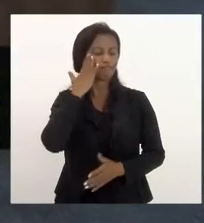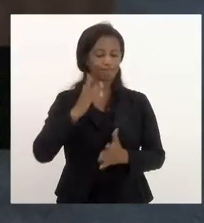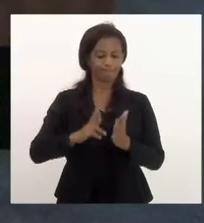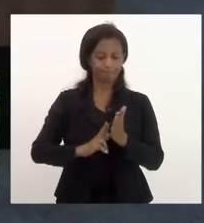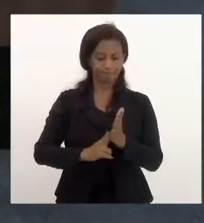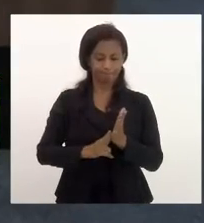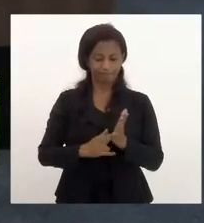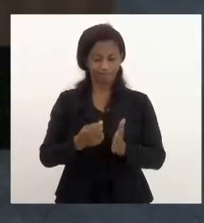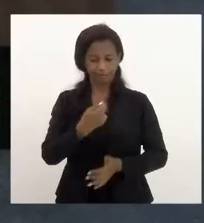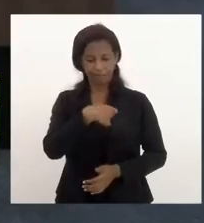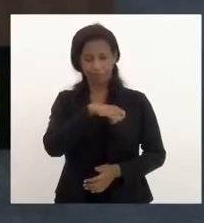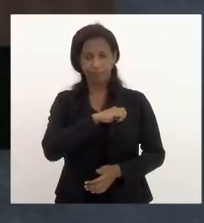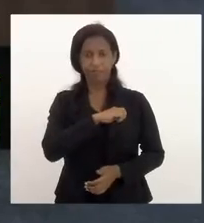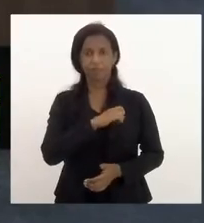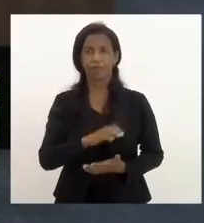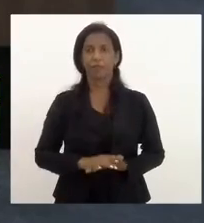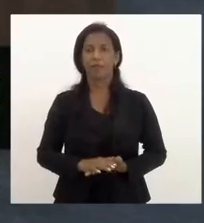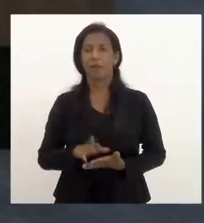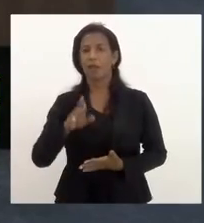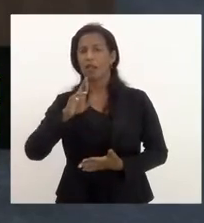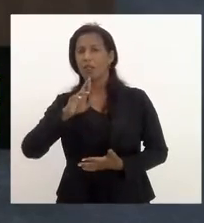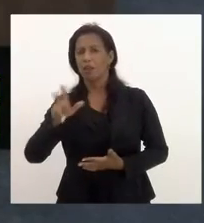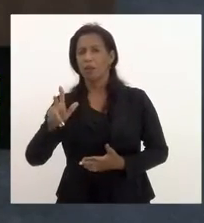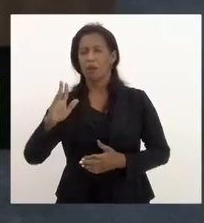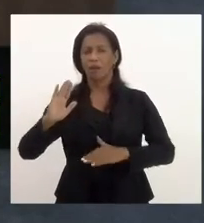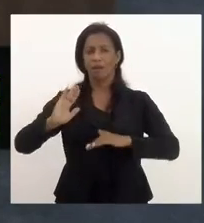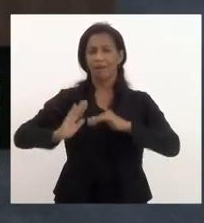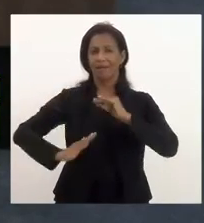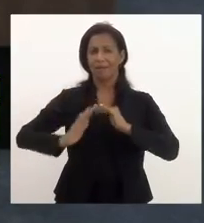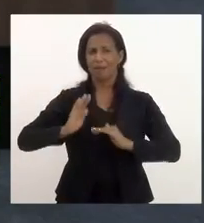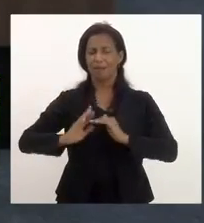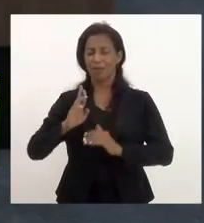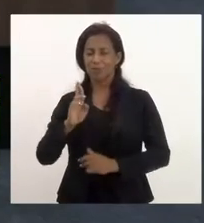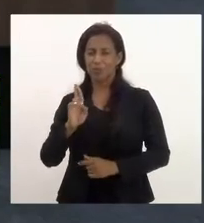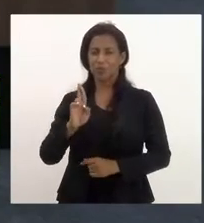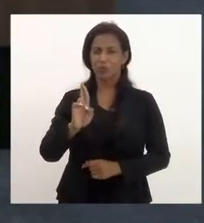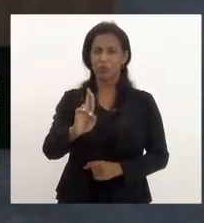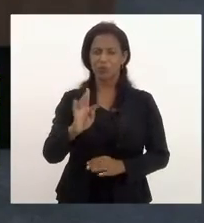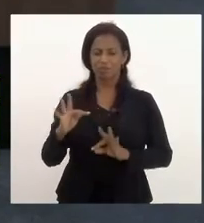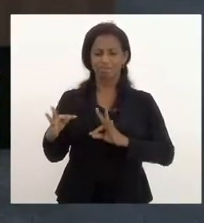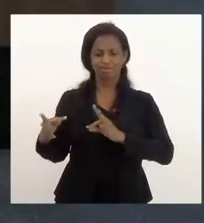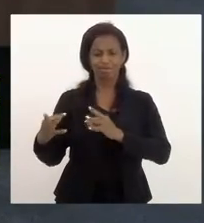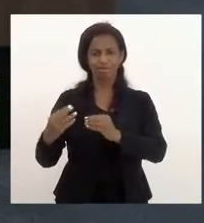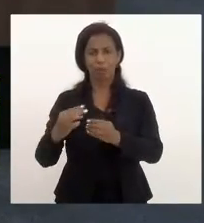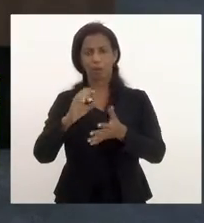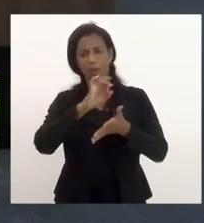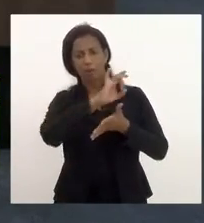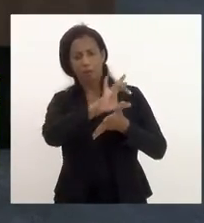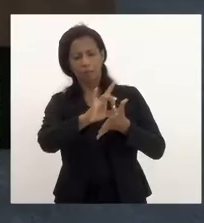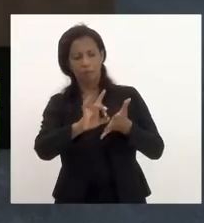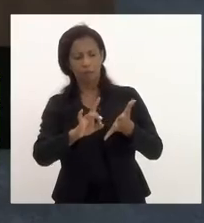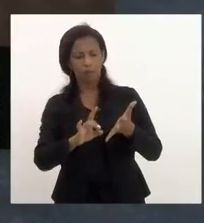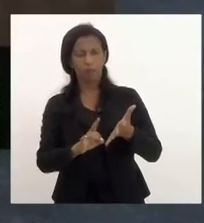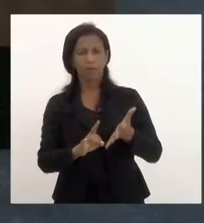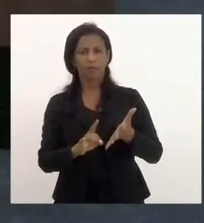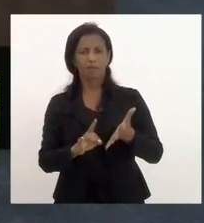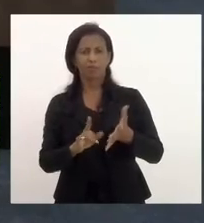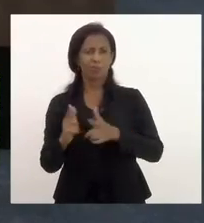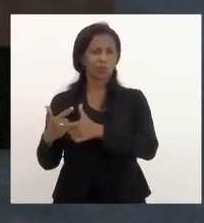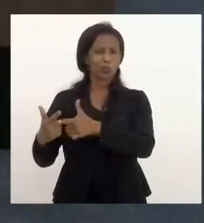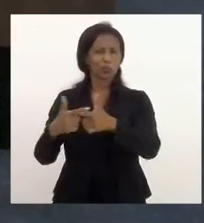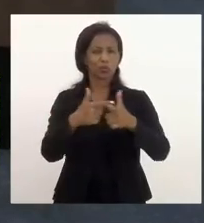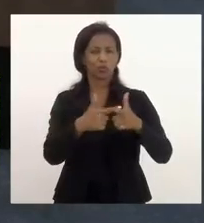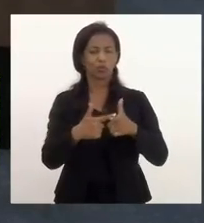regime de recuperação fiscal no é capaz de responder por todos as questões do Estado do Rio de Janeiro